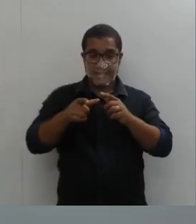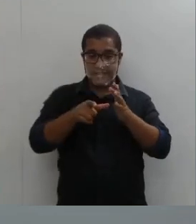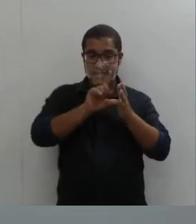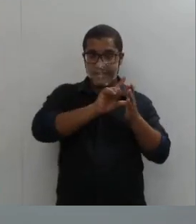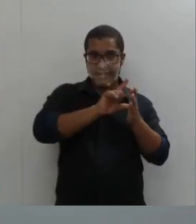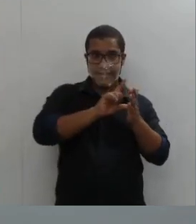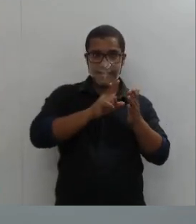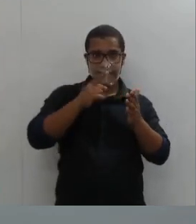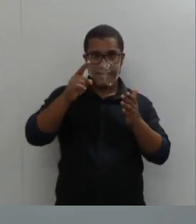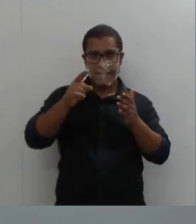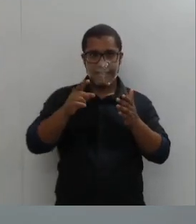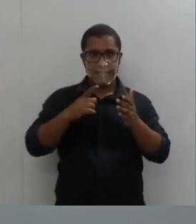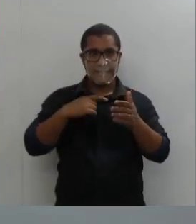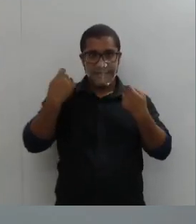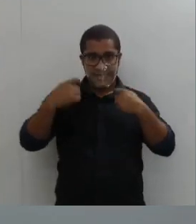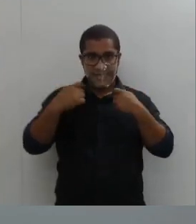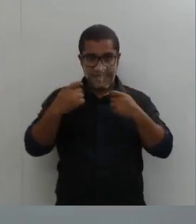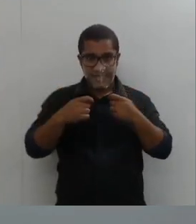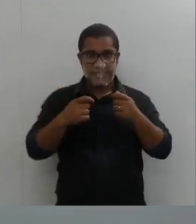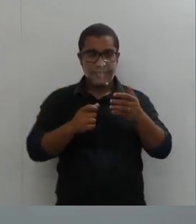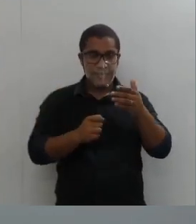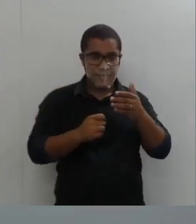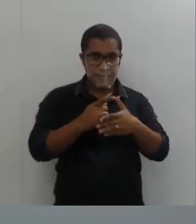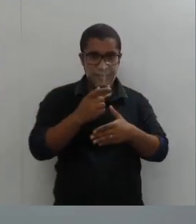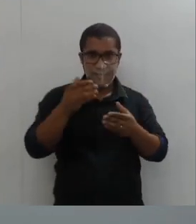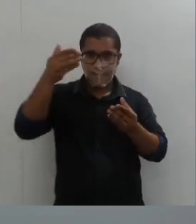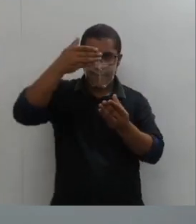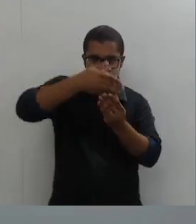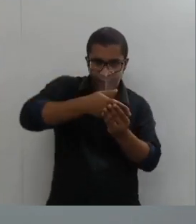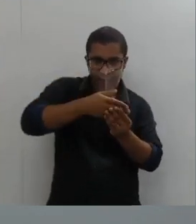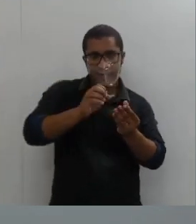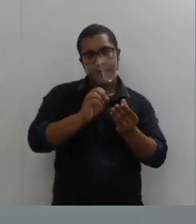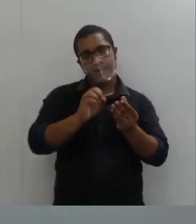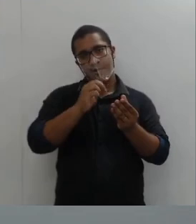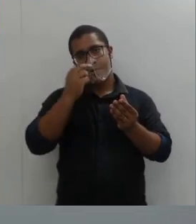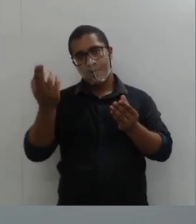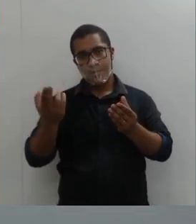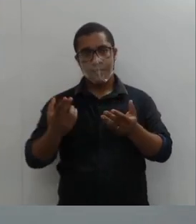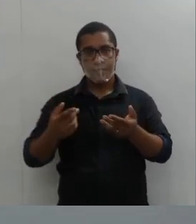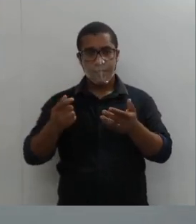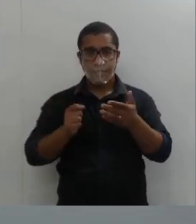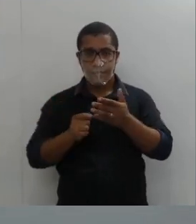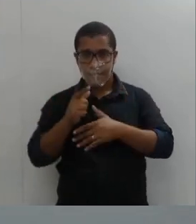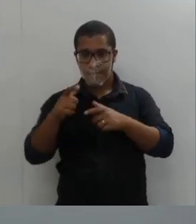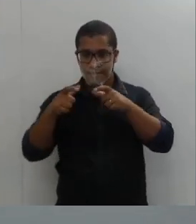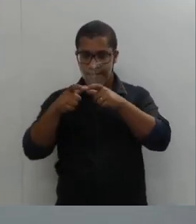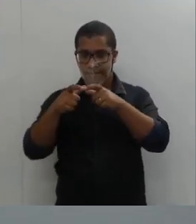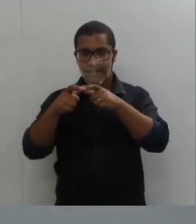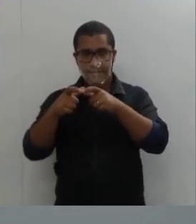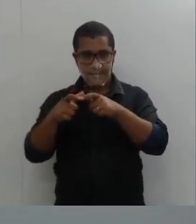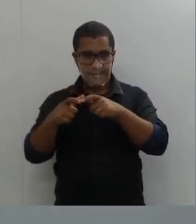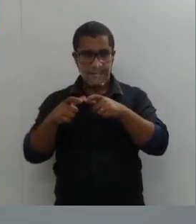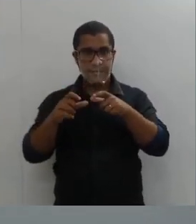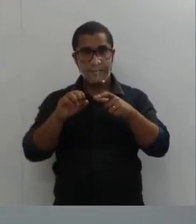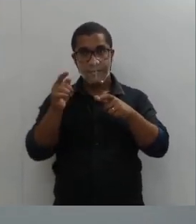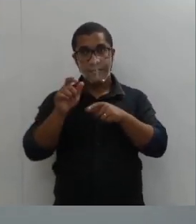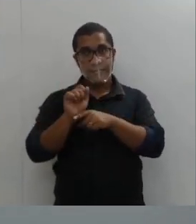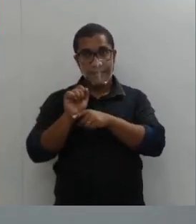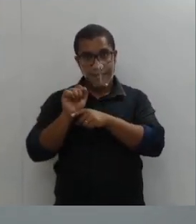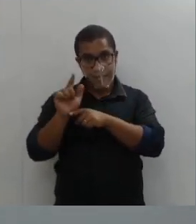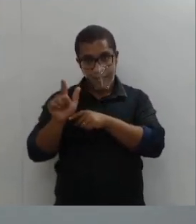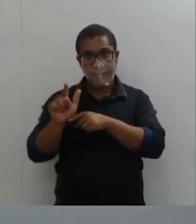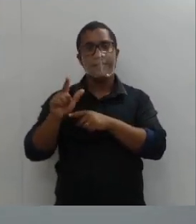a mídia era física, que você tinha que comprar o cartucho, tinha que comprar o DVD ou alugar,